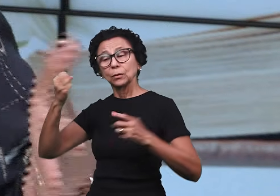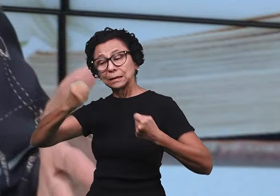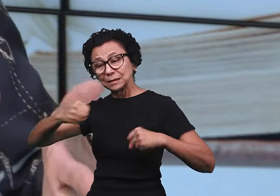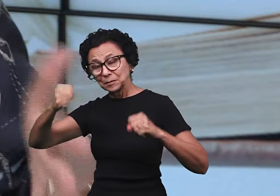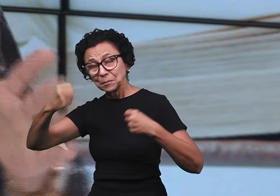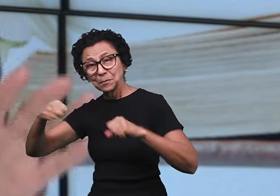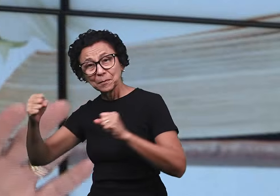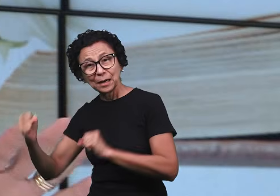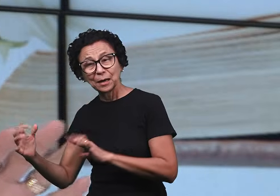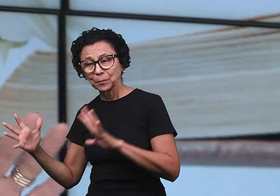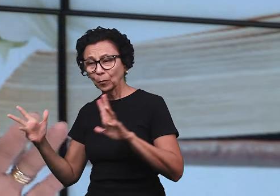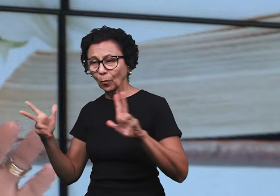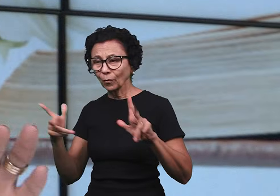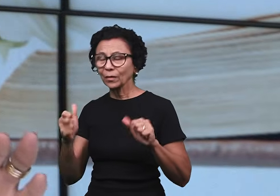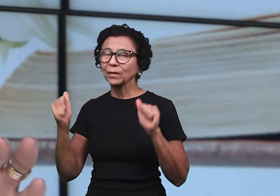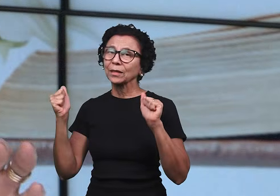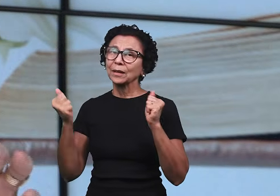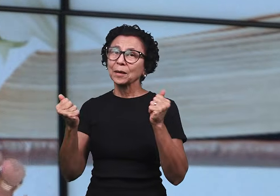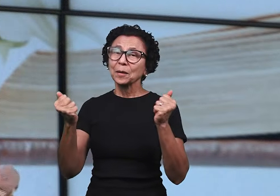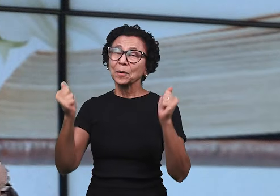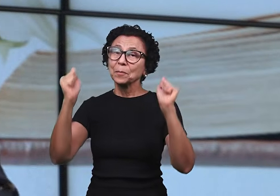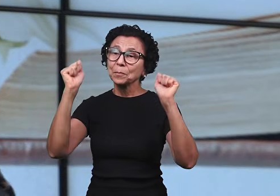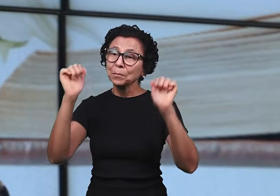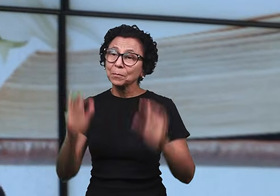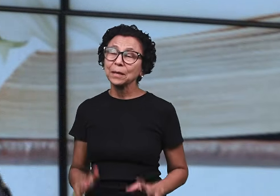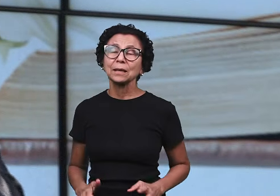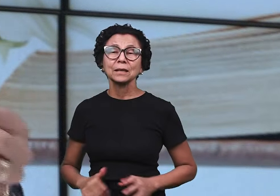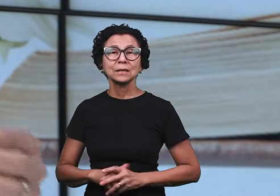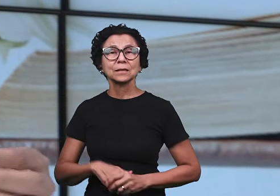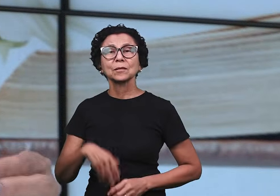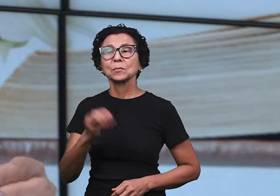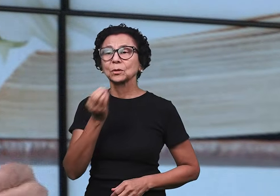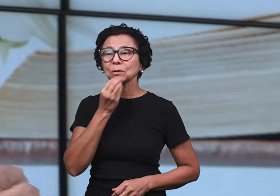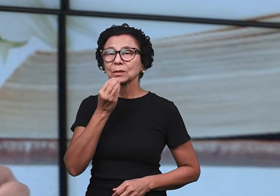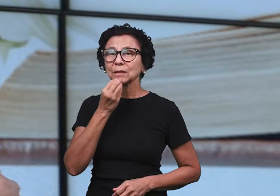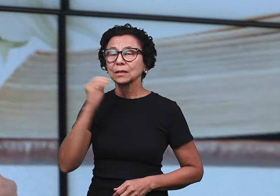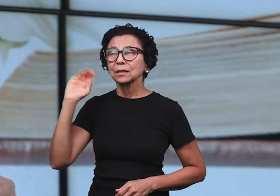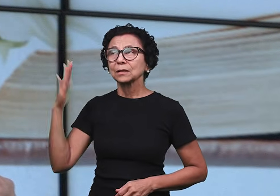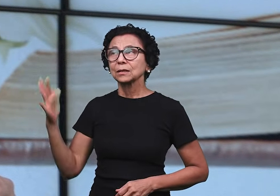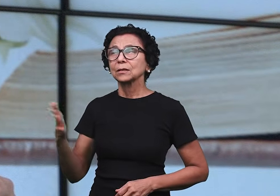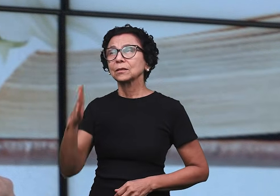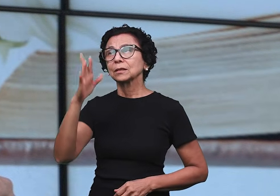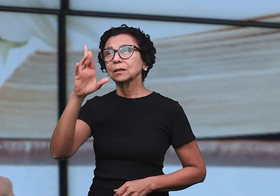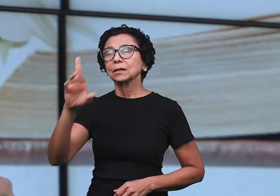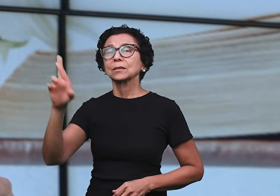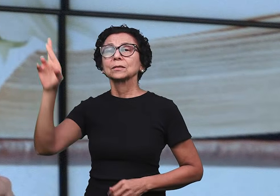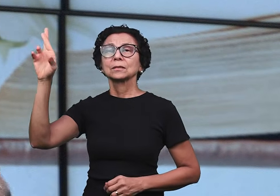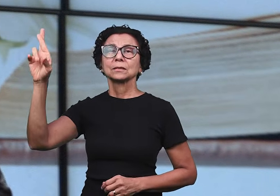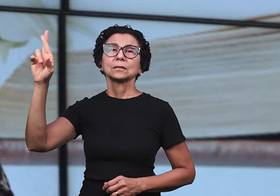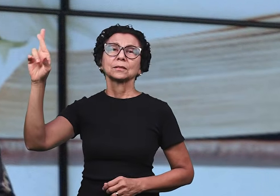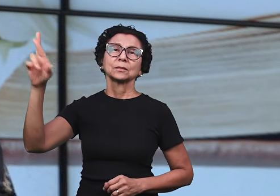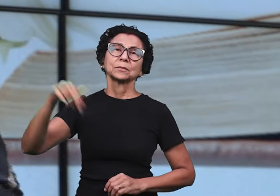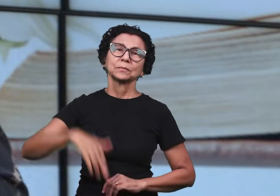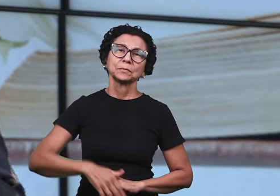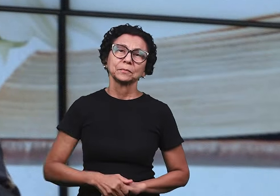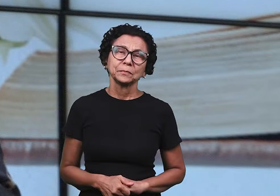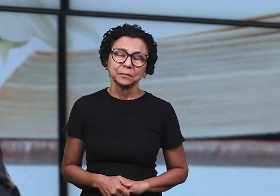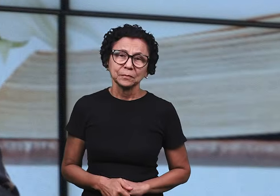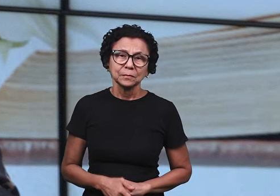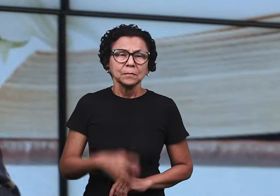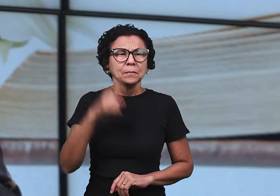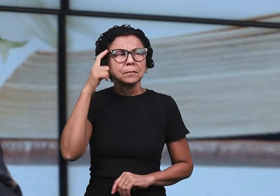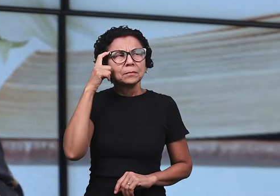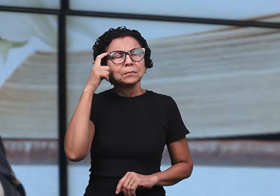inclusive limpar a casa do Senhor é uma bênção. Que oportunidade de adoração ao Senhor. Então,